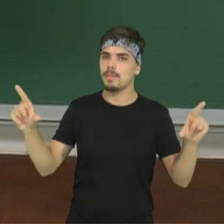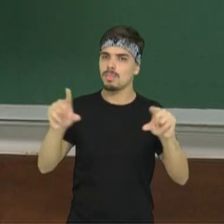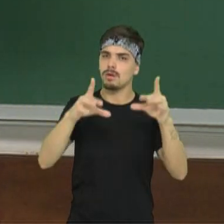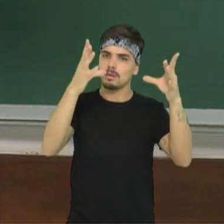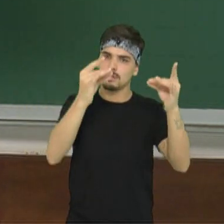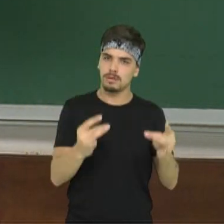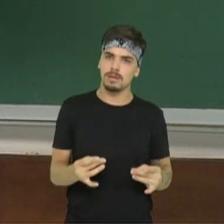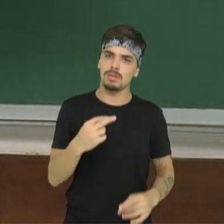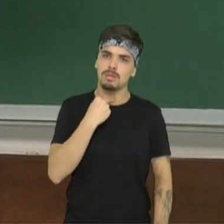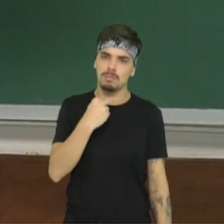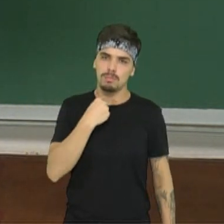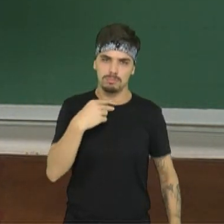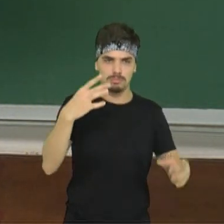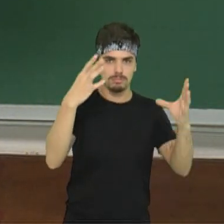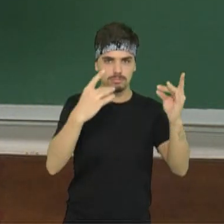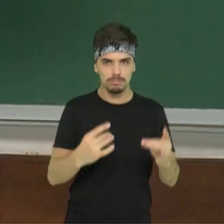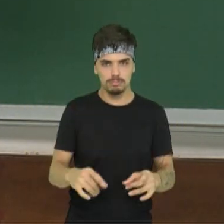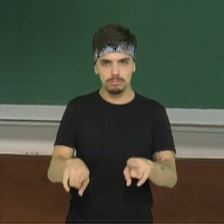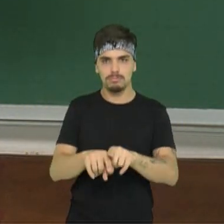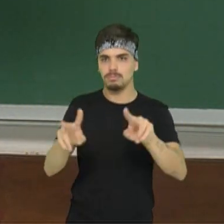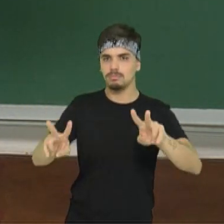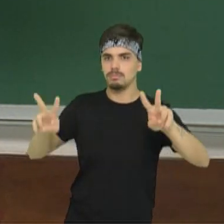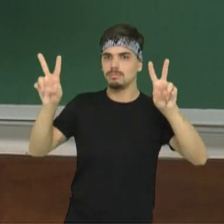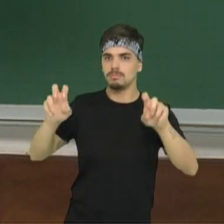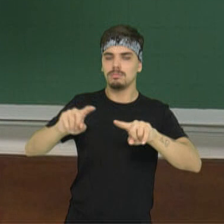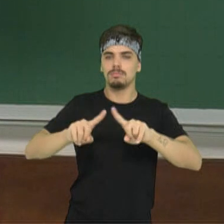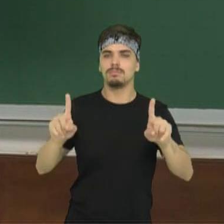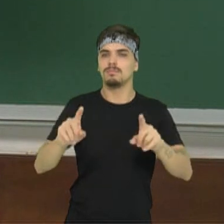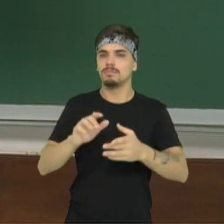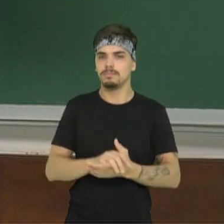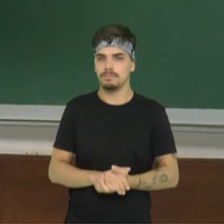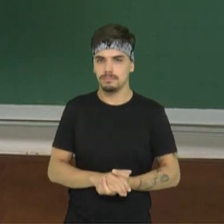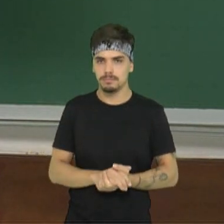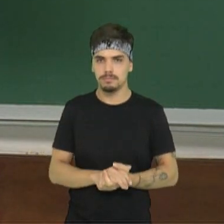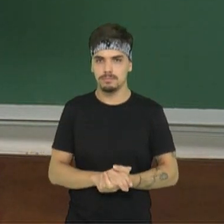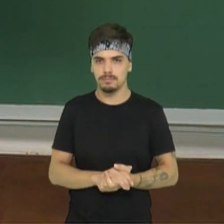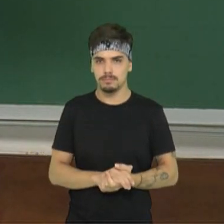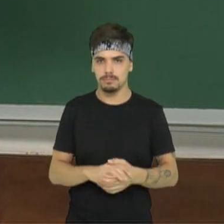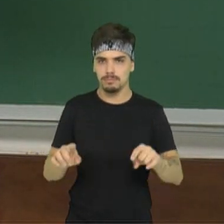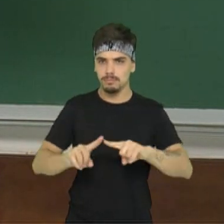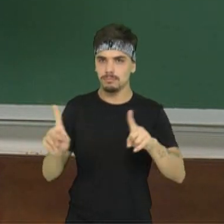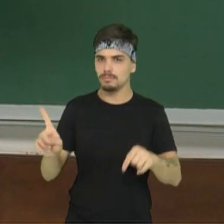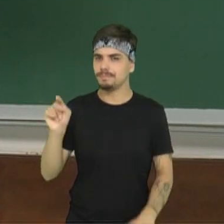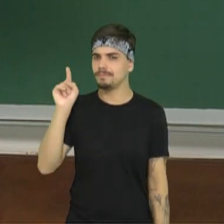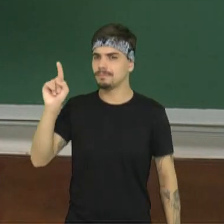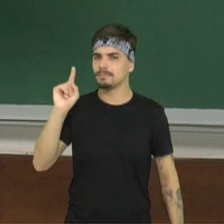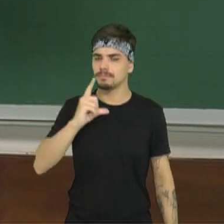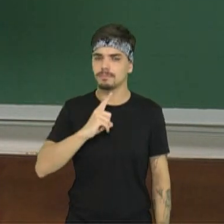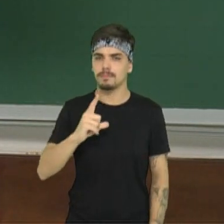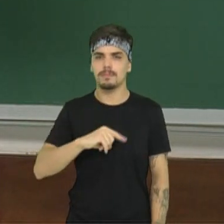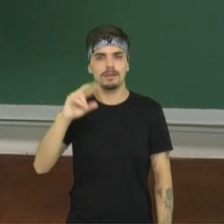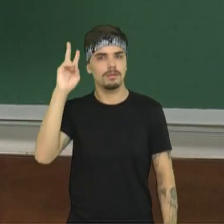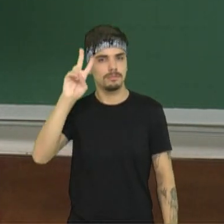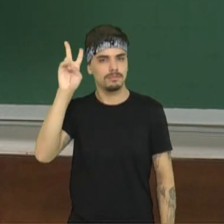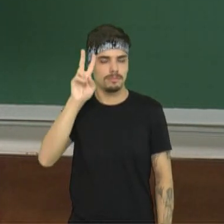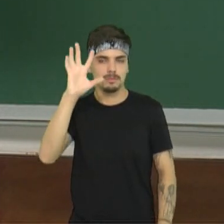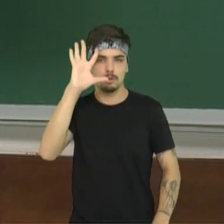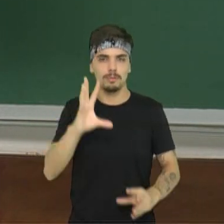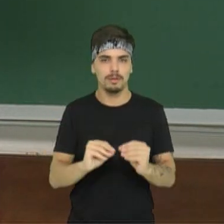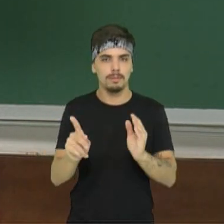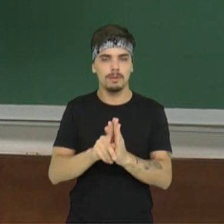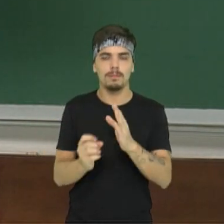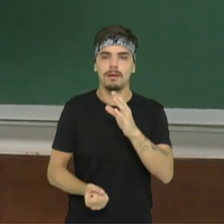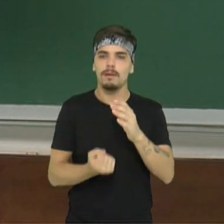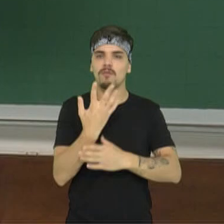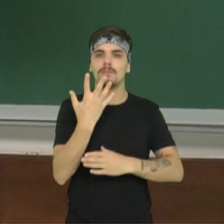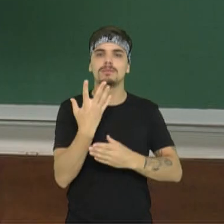podemos detalhar tanto os temas, perdão. Mas essa parte histórica importante, né, da compreensão da